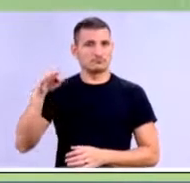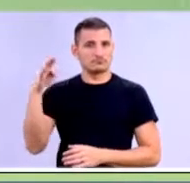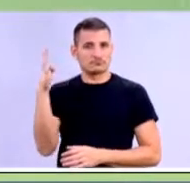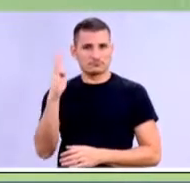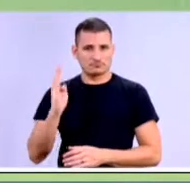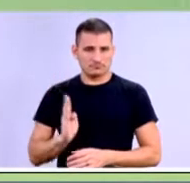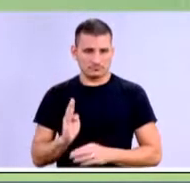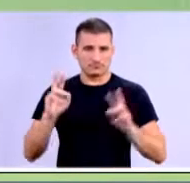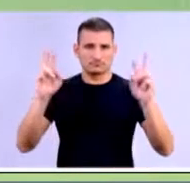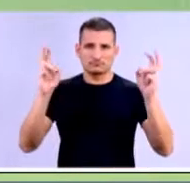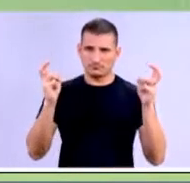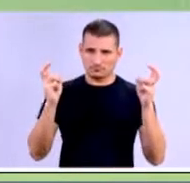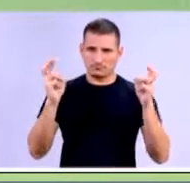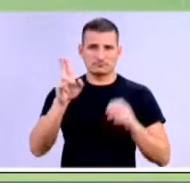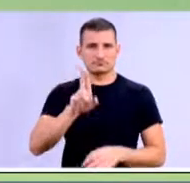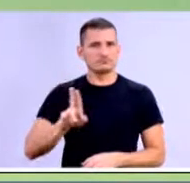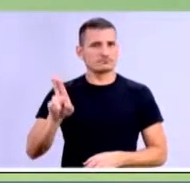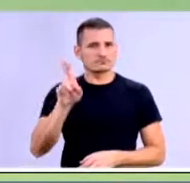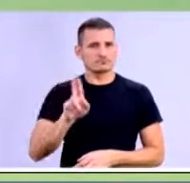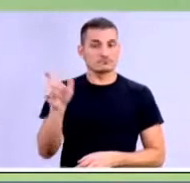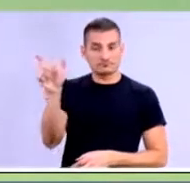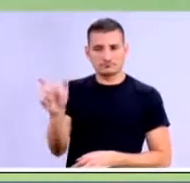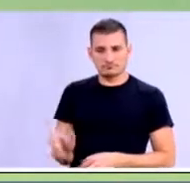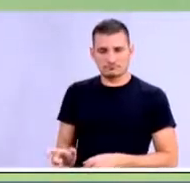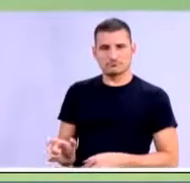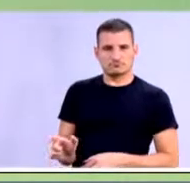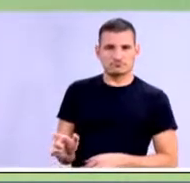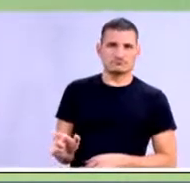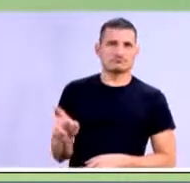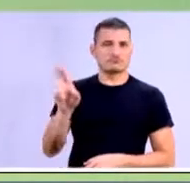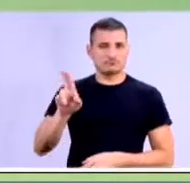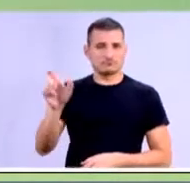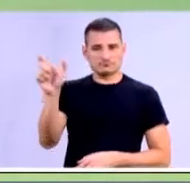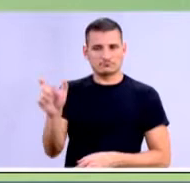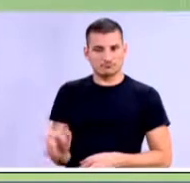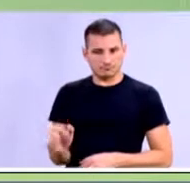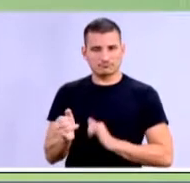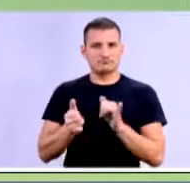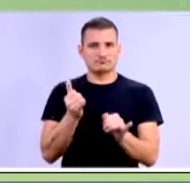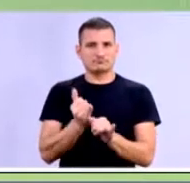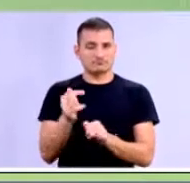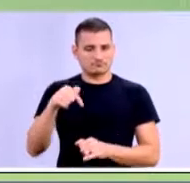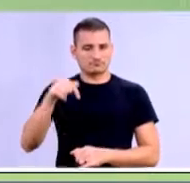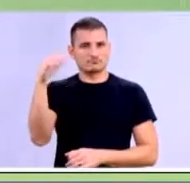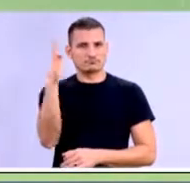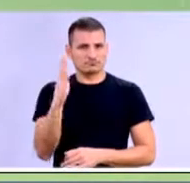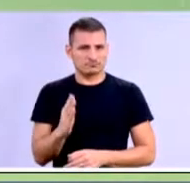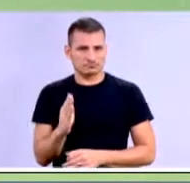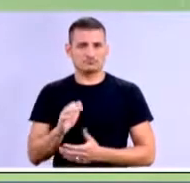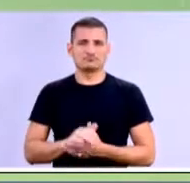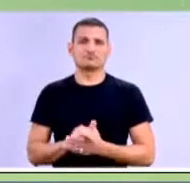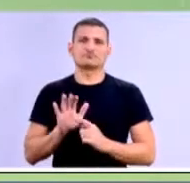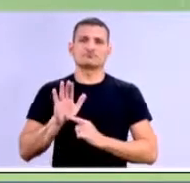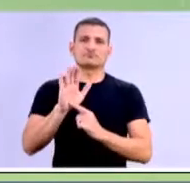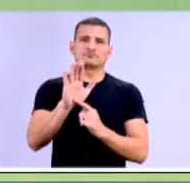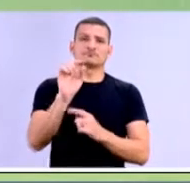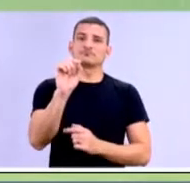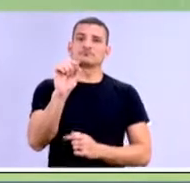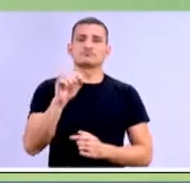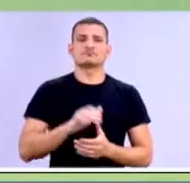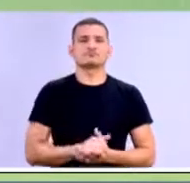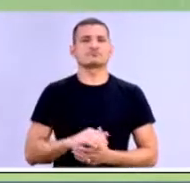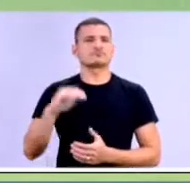sobre o usuário da internet em nosso país demonstra que, no